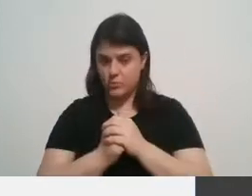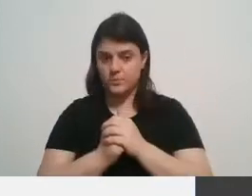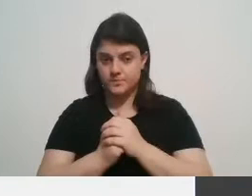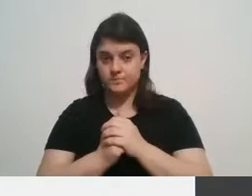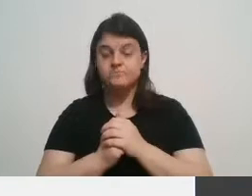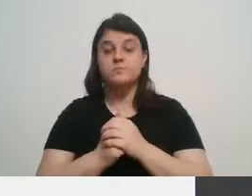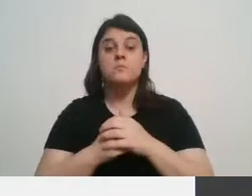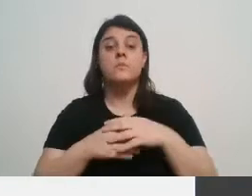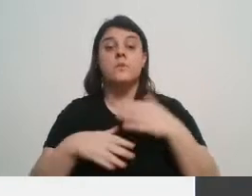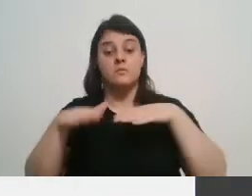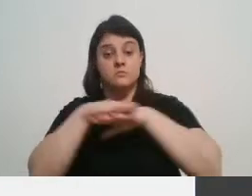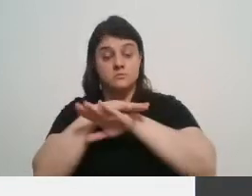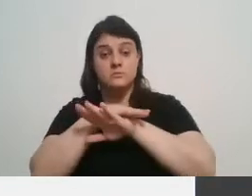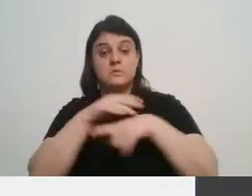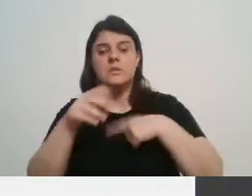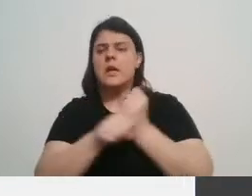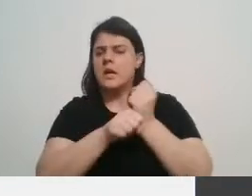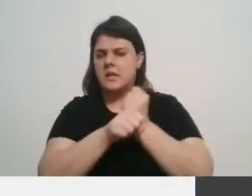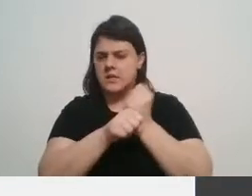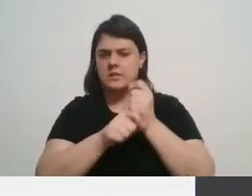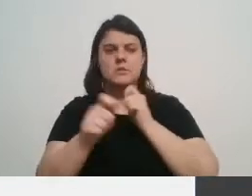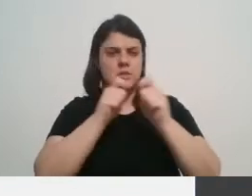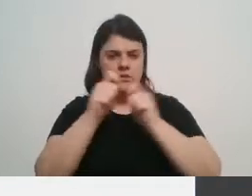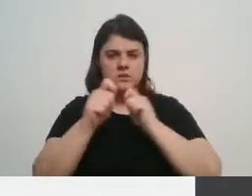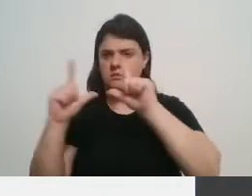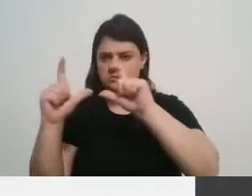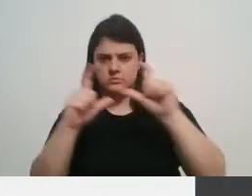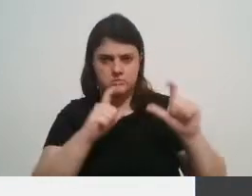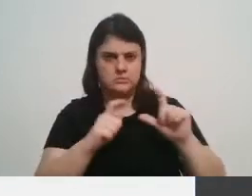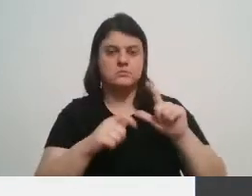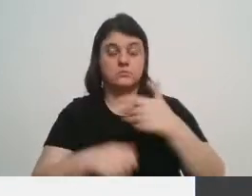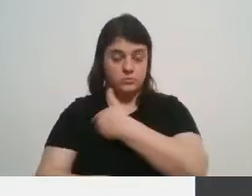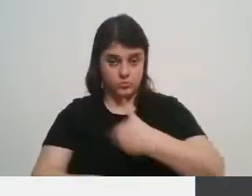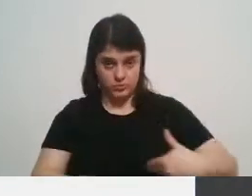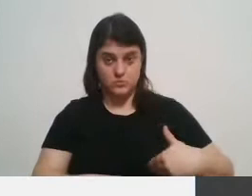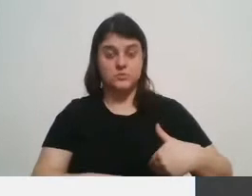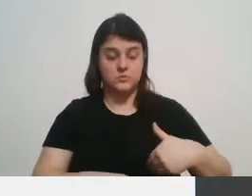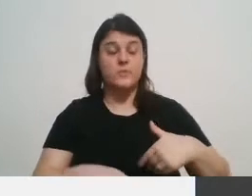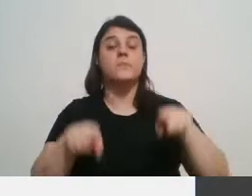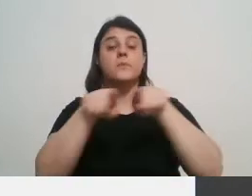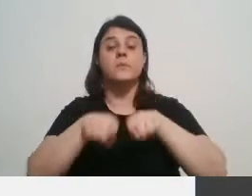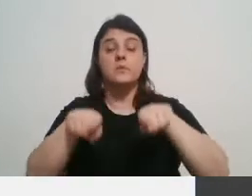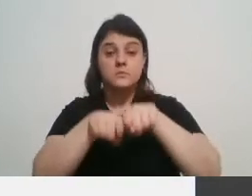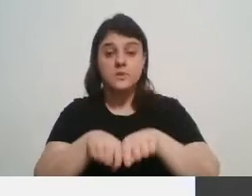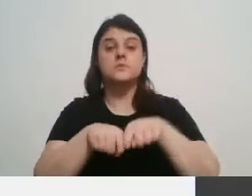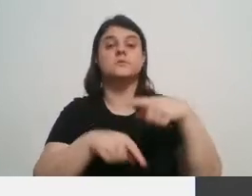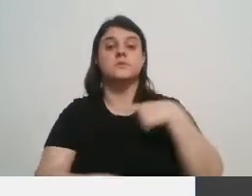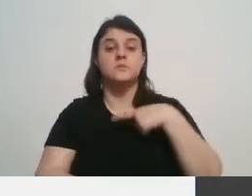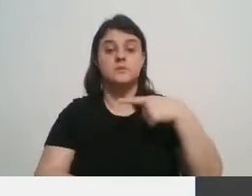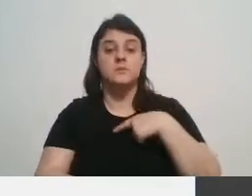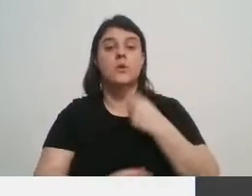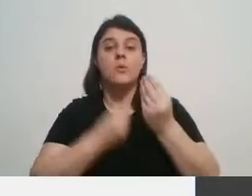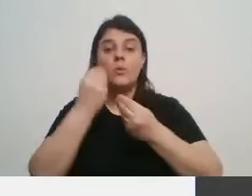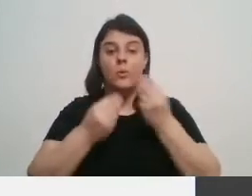O arquivo produziu por muitos anos entrevistas com fotógrafos, o arquivo público. O Laboy,